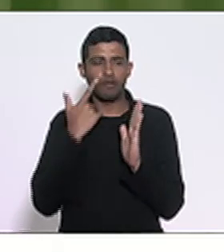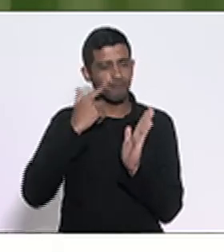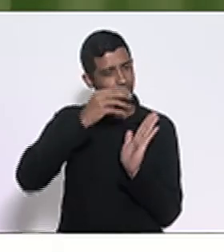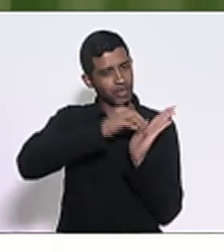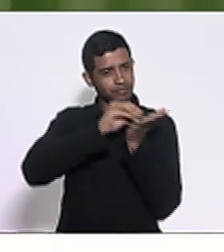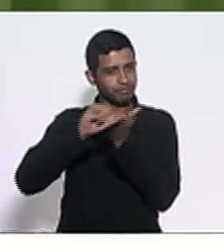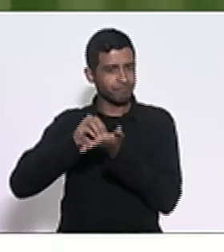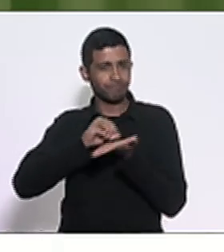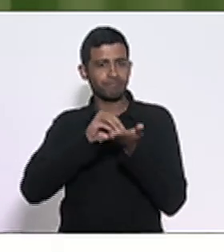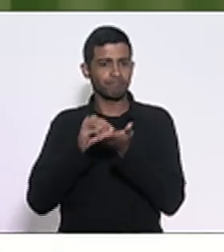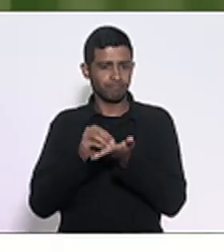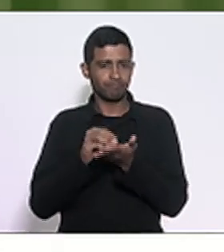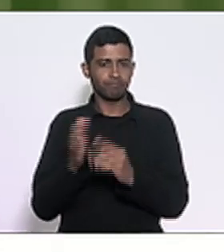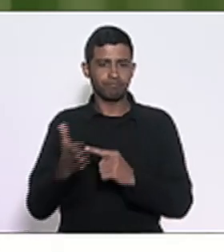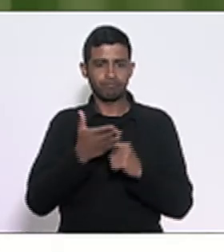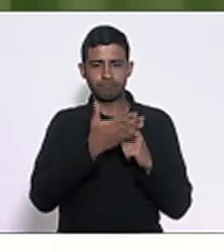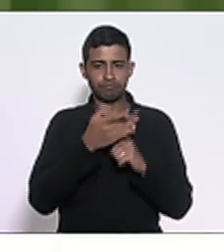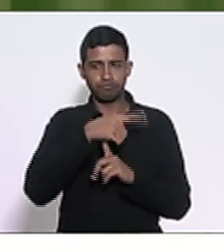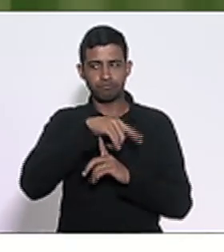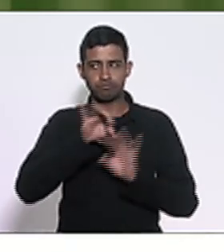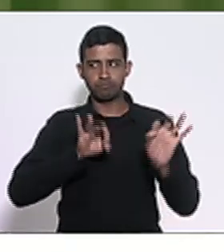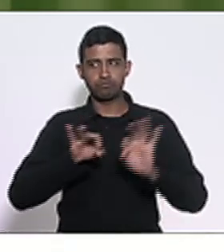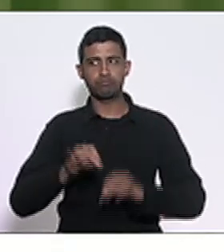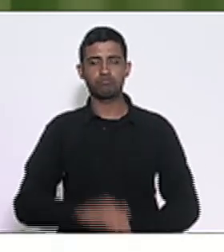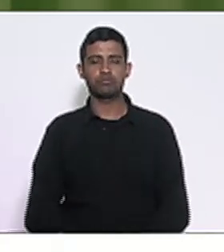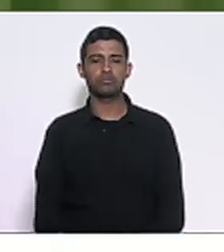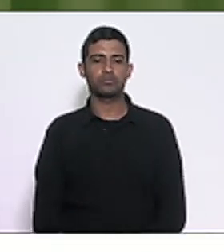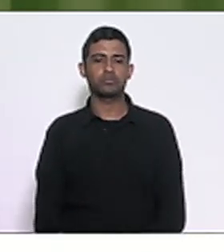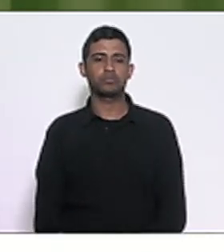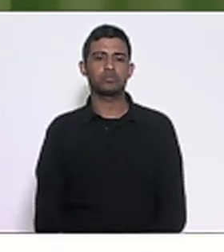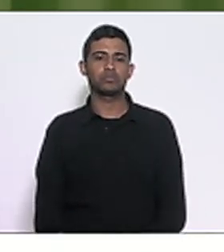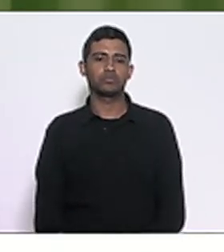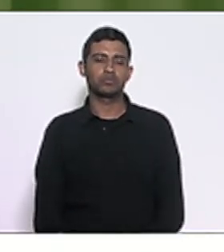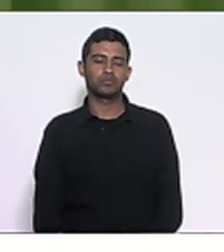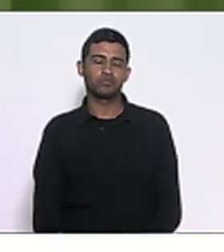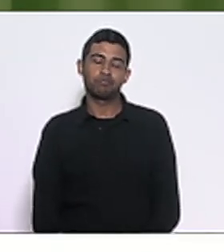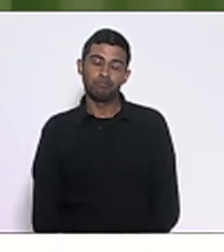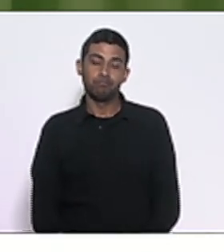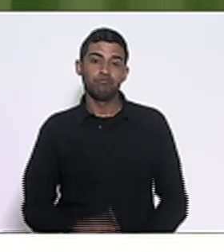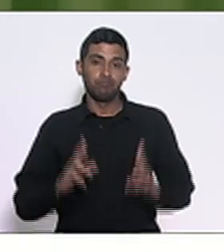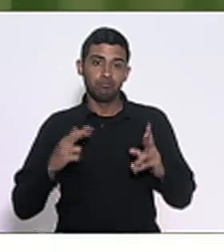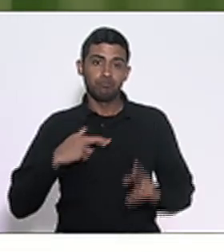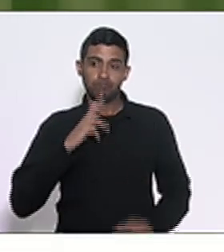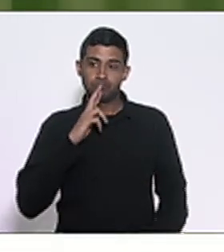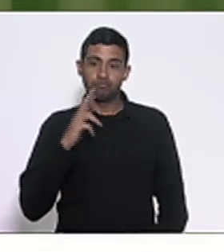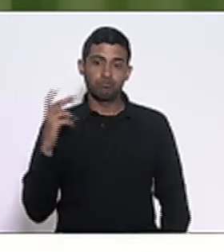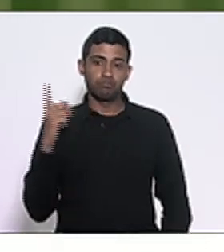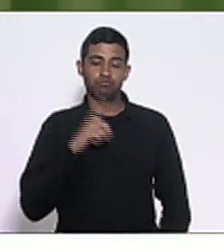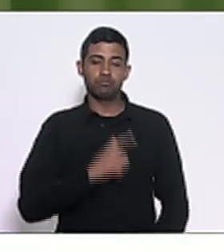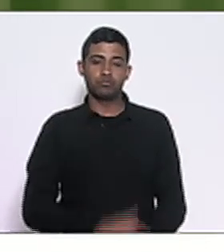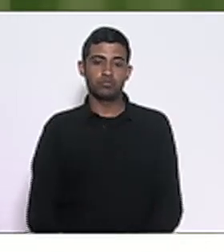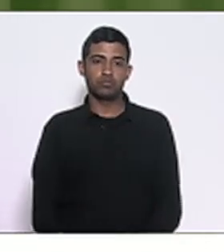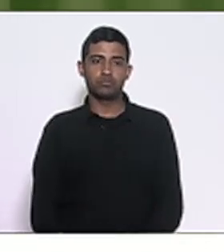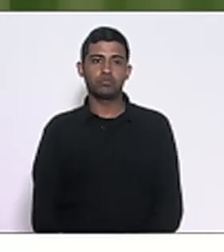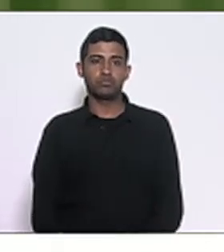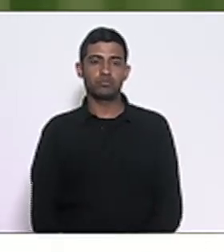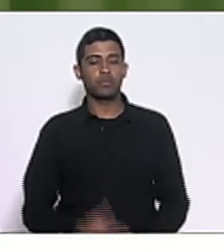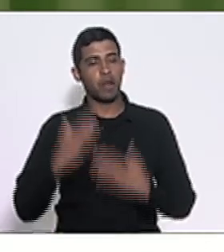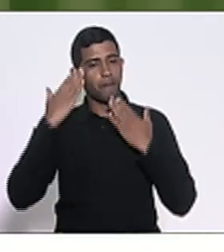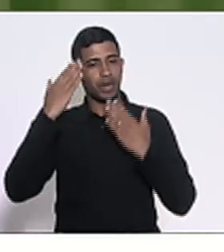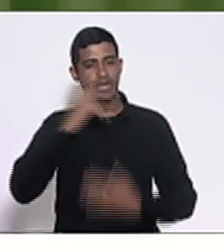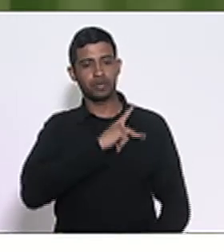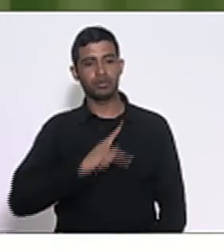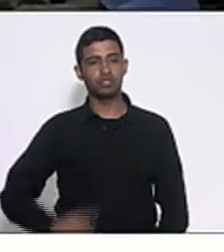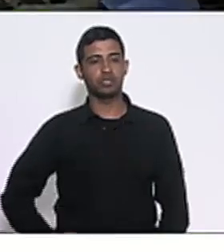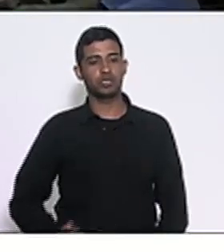direcionar o que precisa ser construído. Espero ter respondido a pergunta. Bom, obrigado, presidente. Tem a palavra